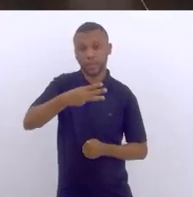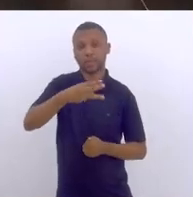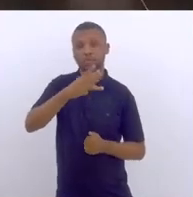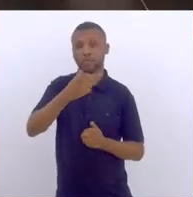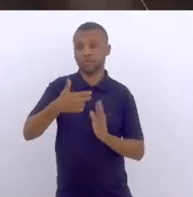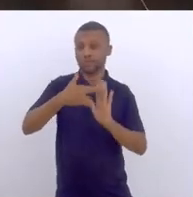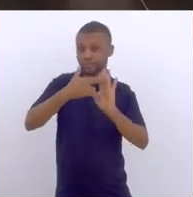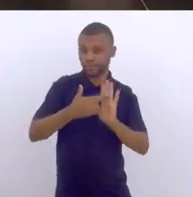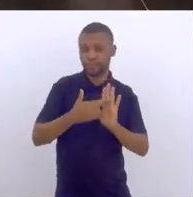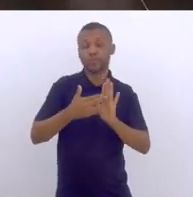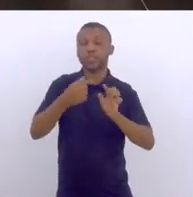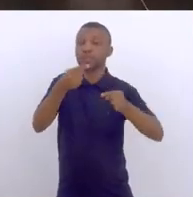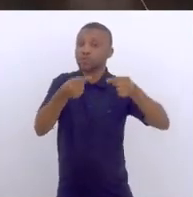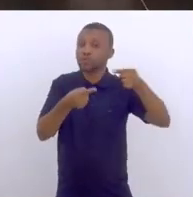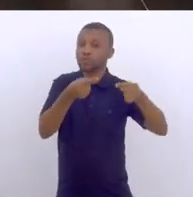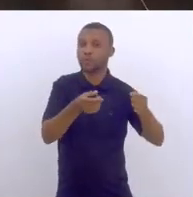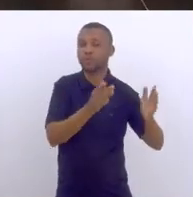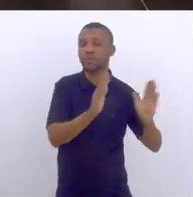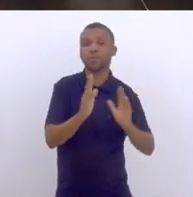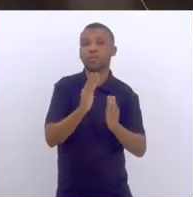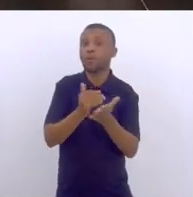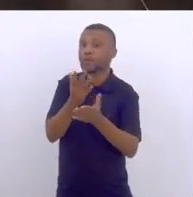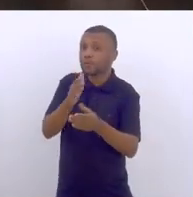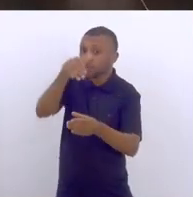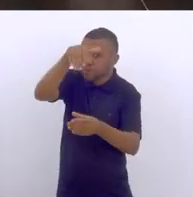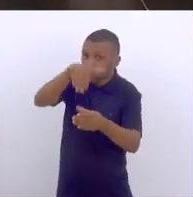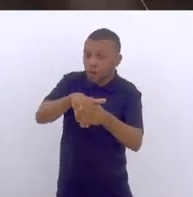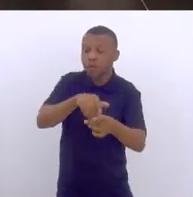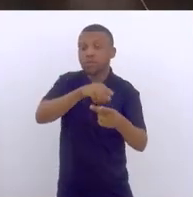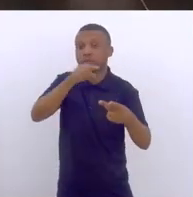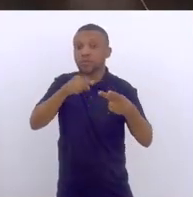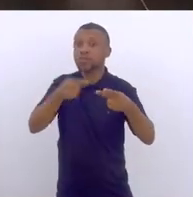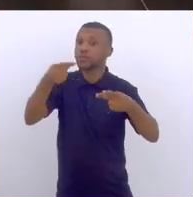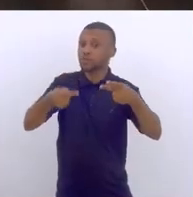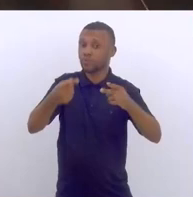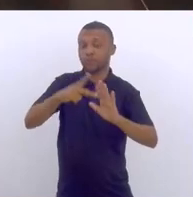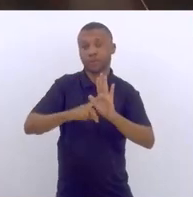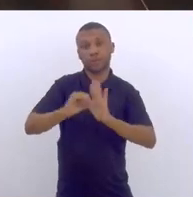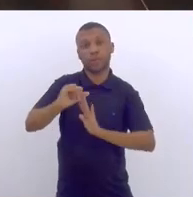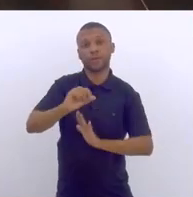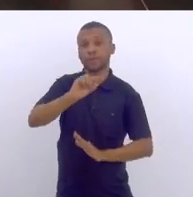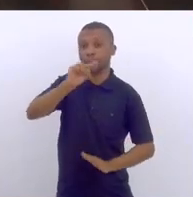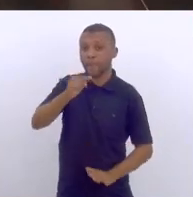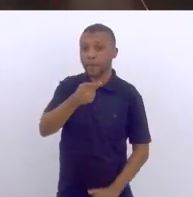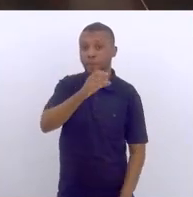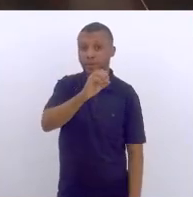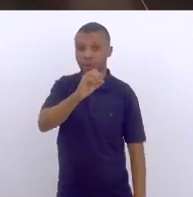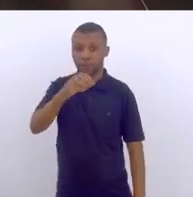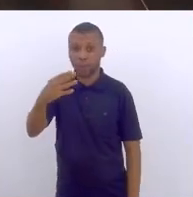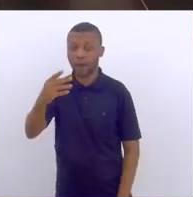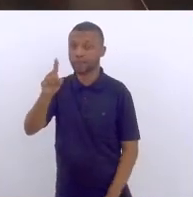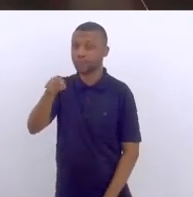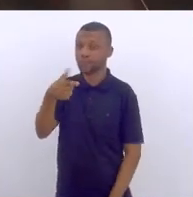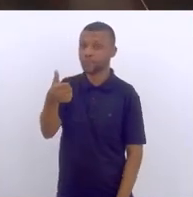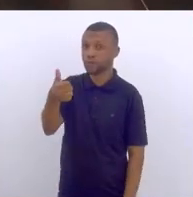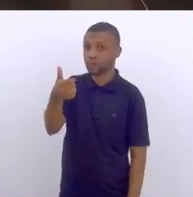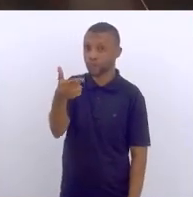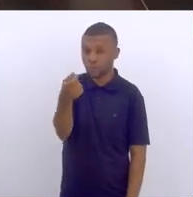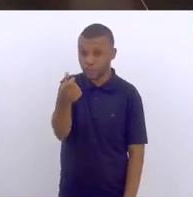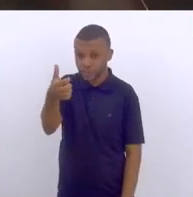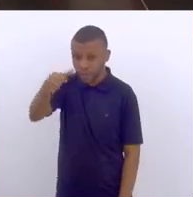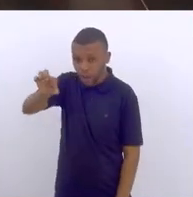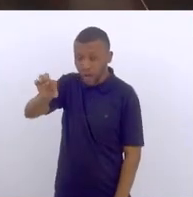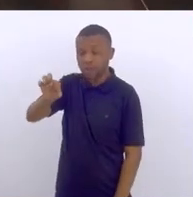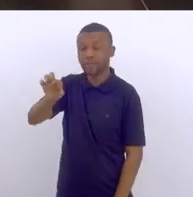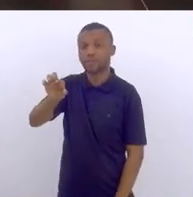Interno, em tramitação ordinária, em votação em segunda discussão, projeto de lei 1004 de 19, de autoria do deputado